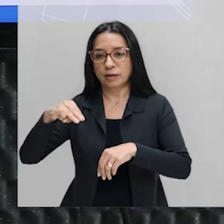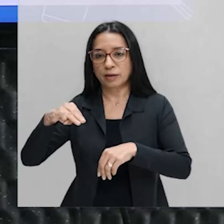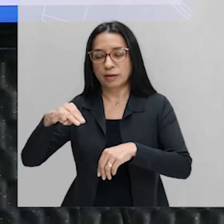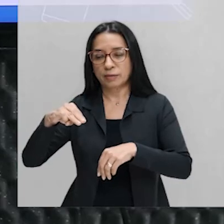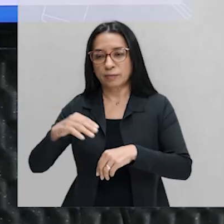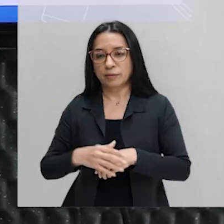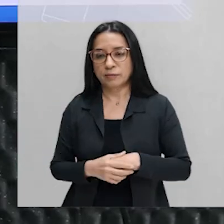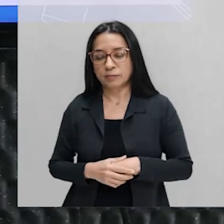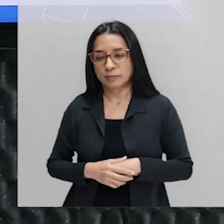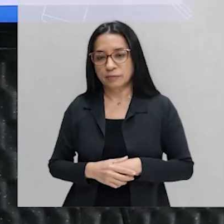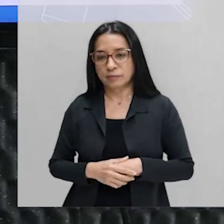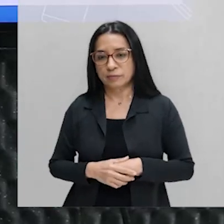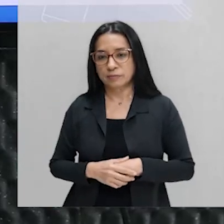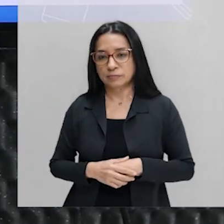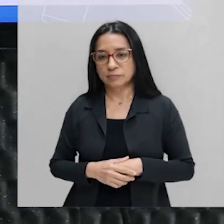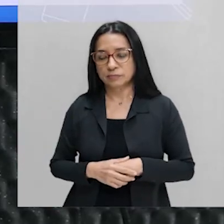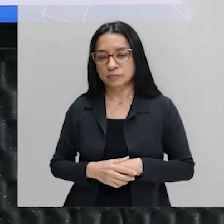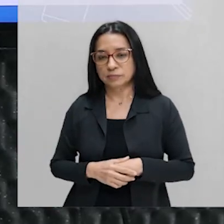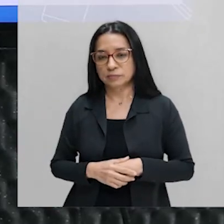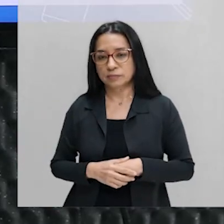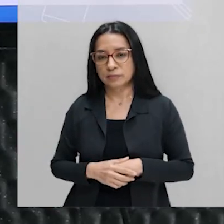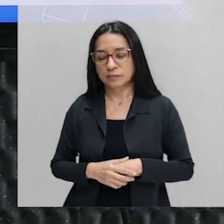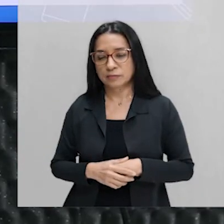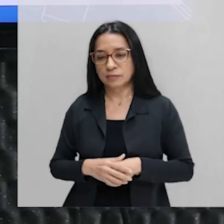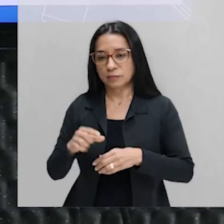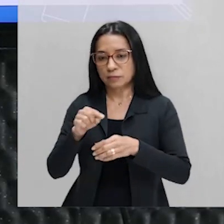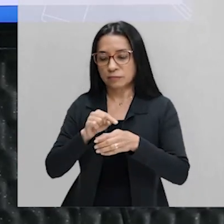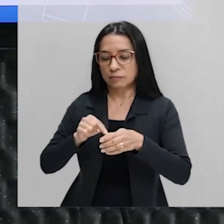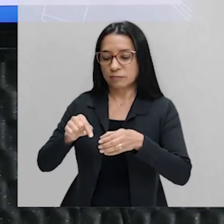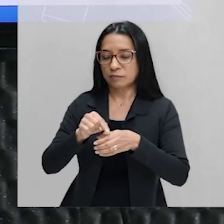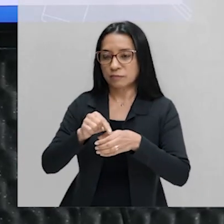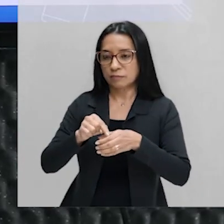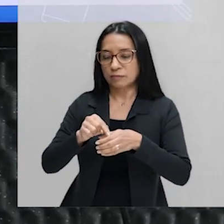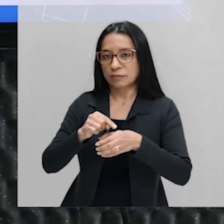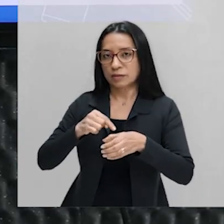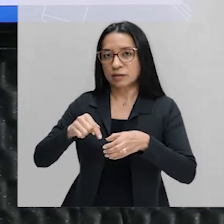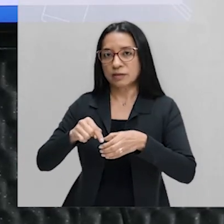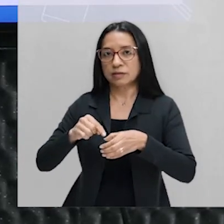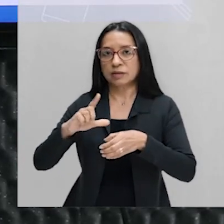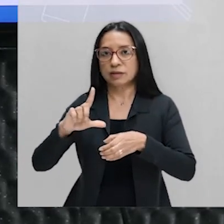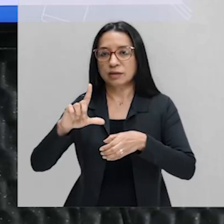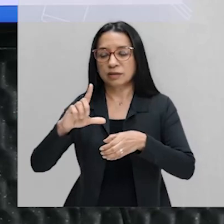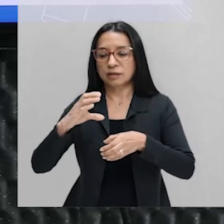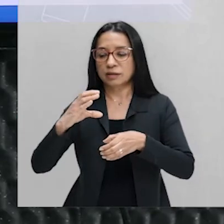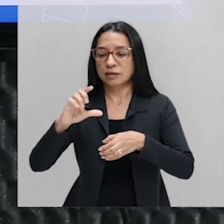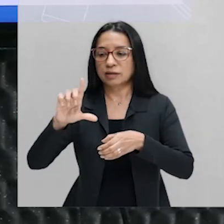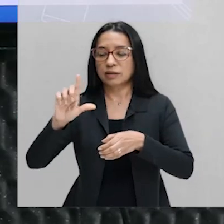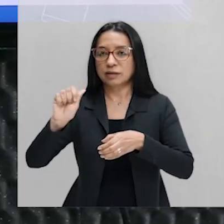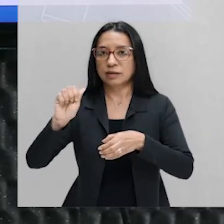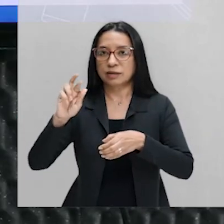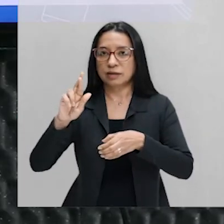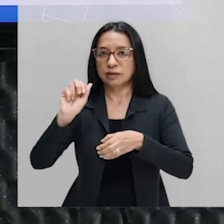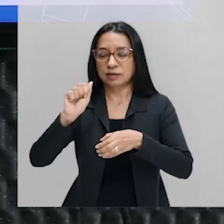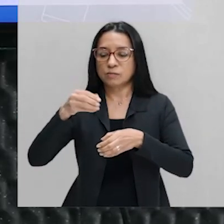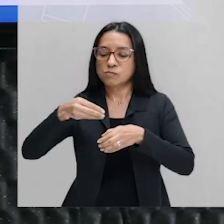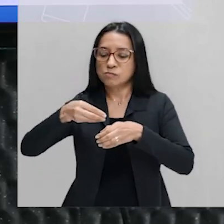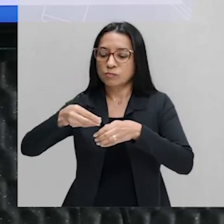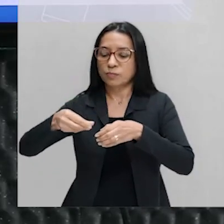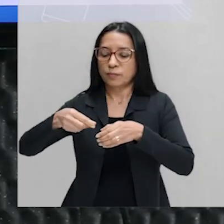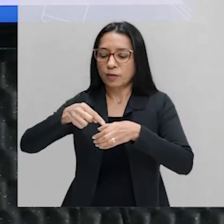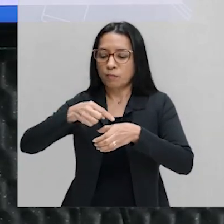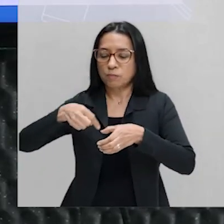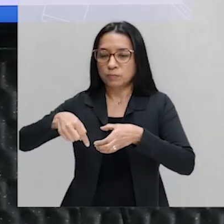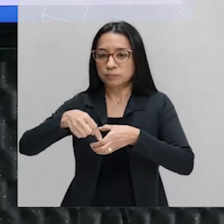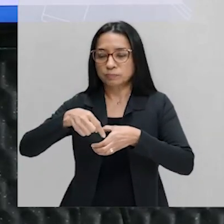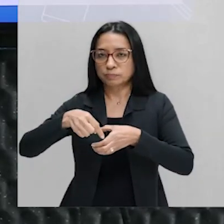estou falando de clara, tá? Ele começa a secretar a clara, ok? A clara é aquela parte que